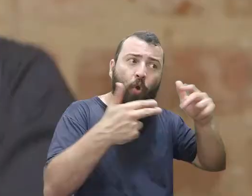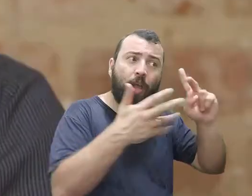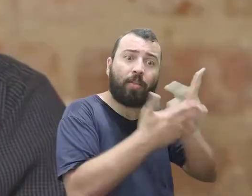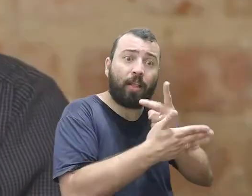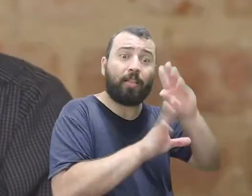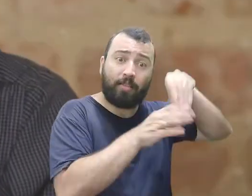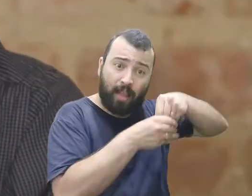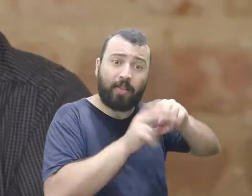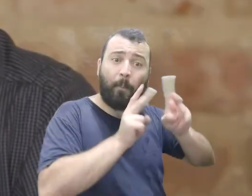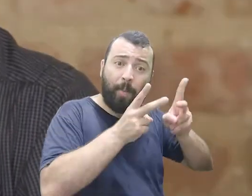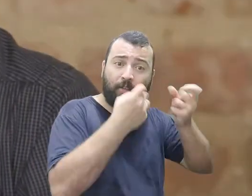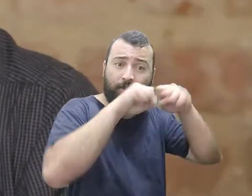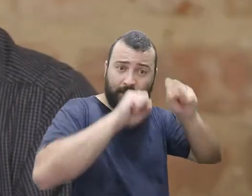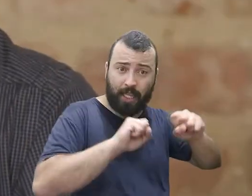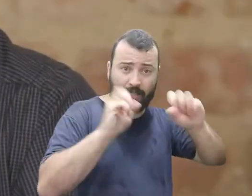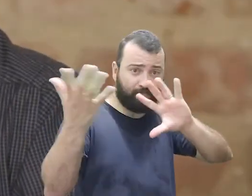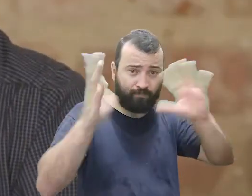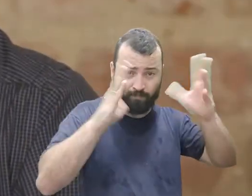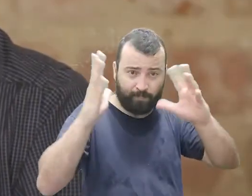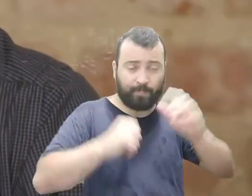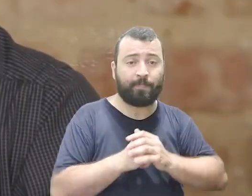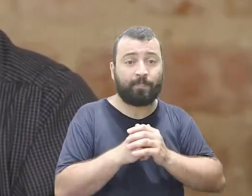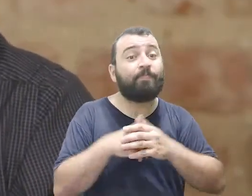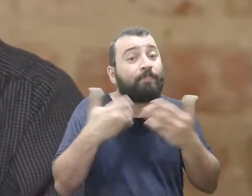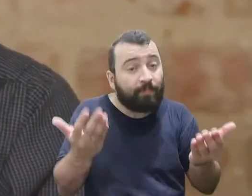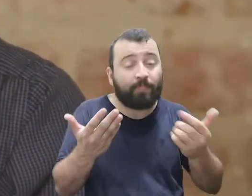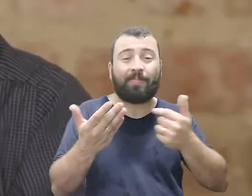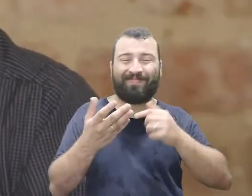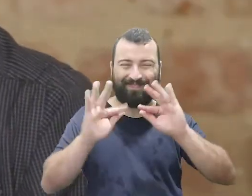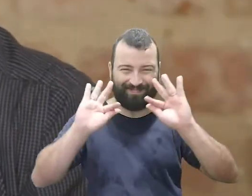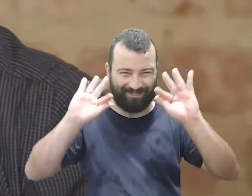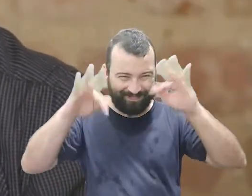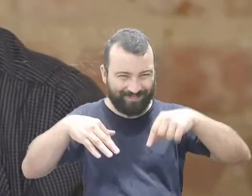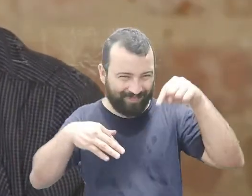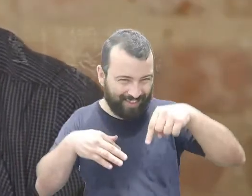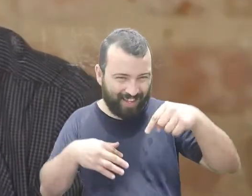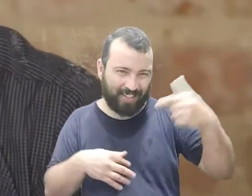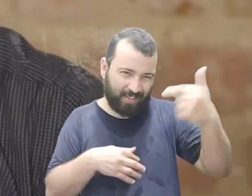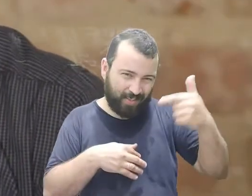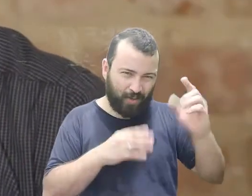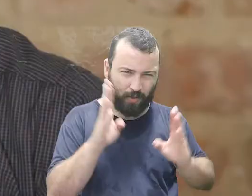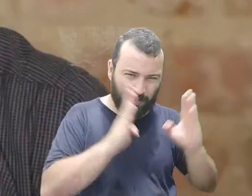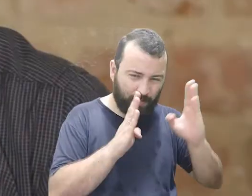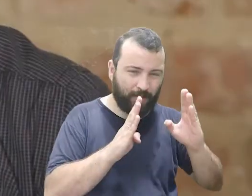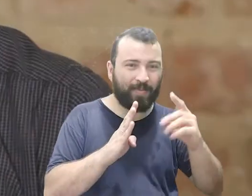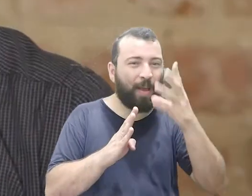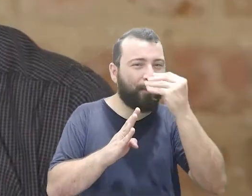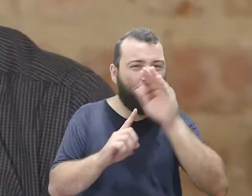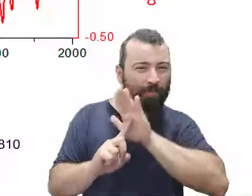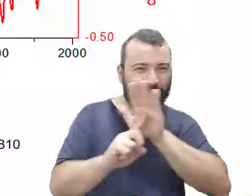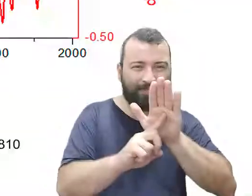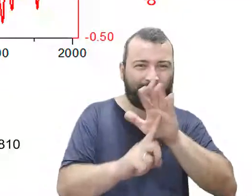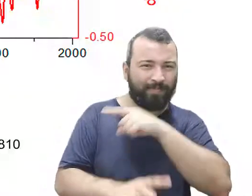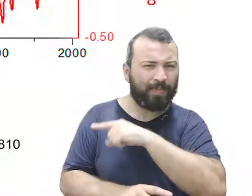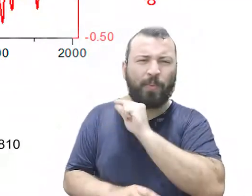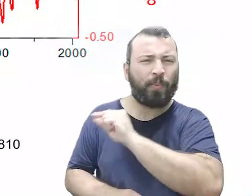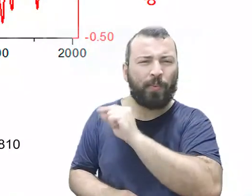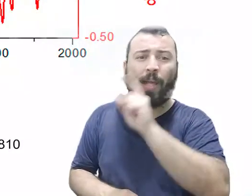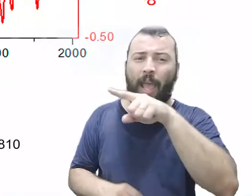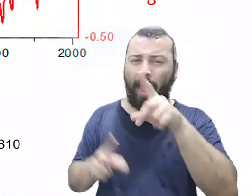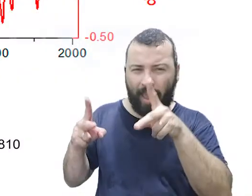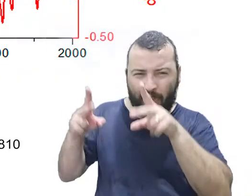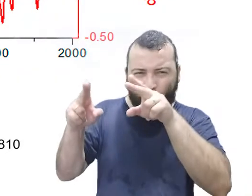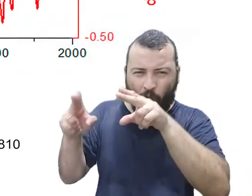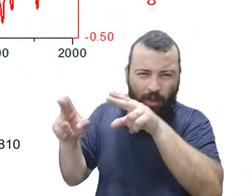que são internos do próprio sistema climático. E eu encerro essa segunda parte com essa figura, que